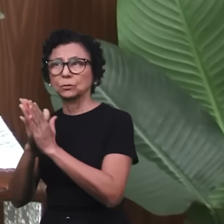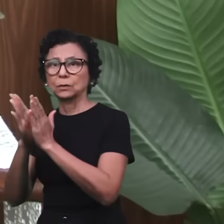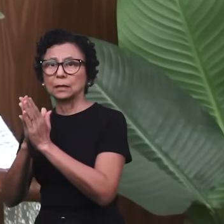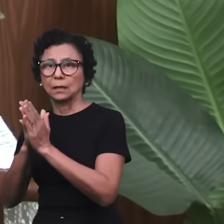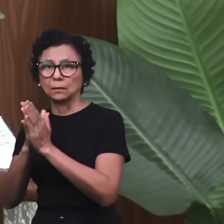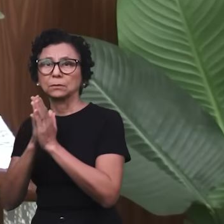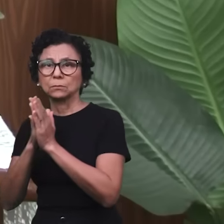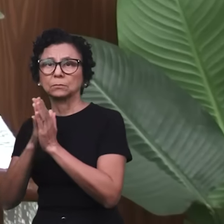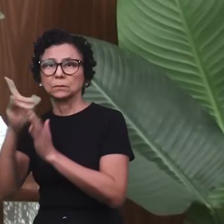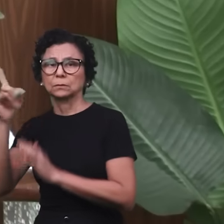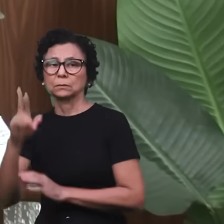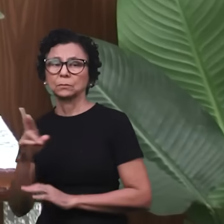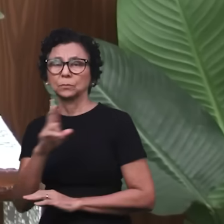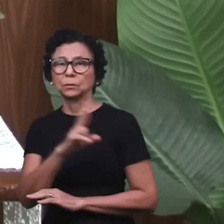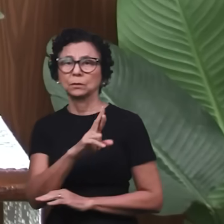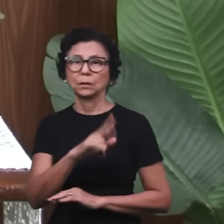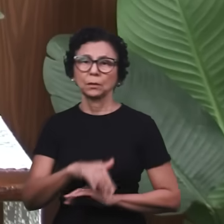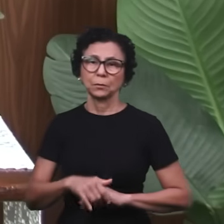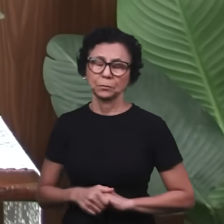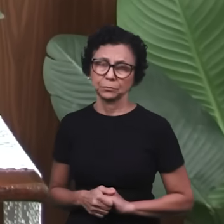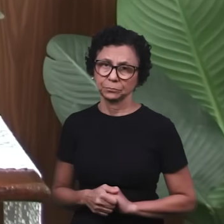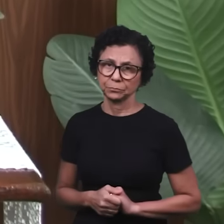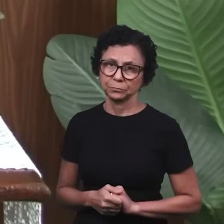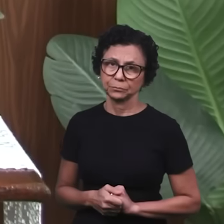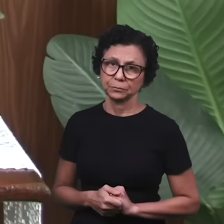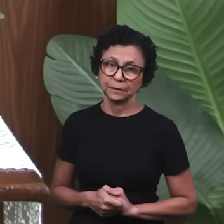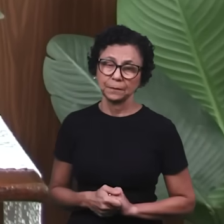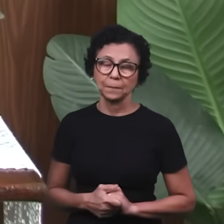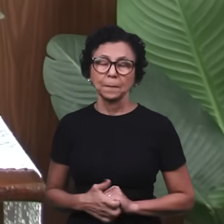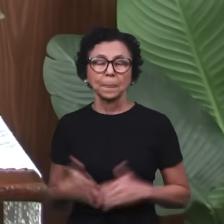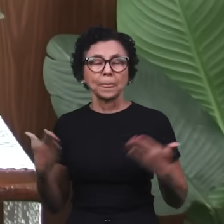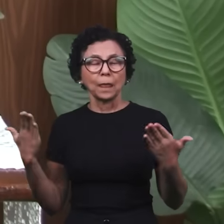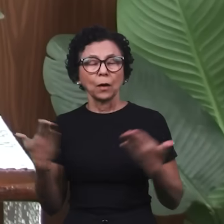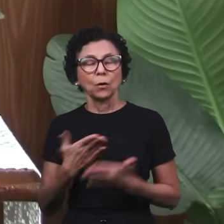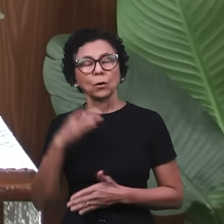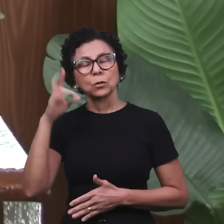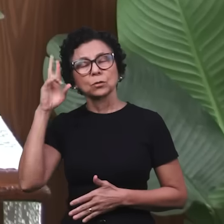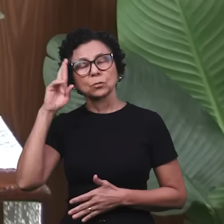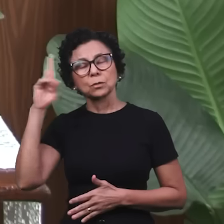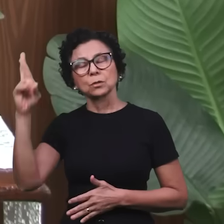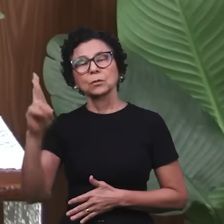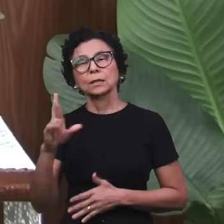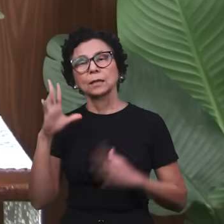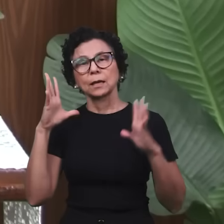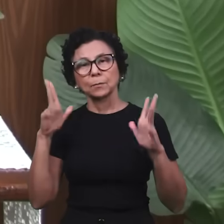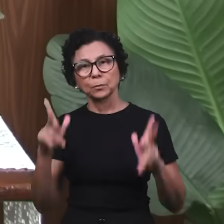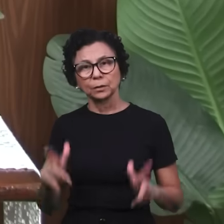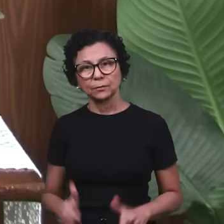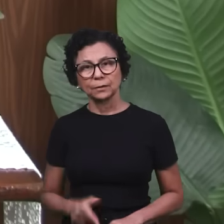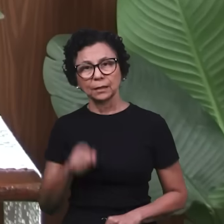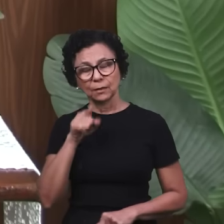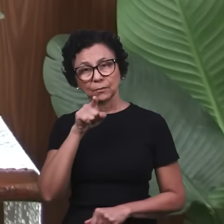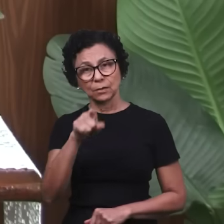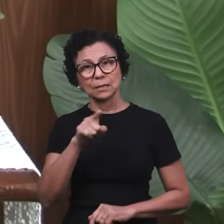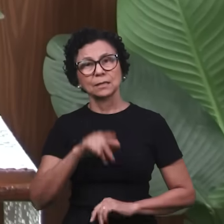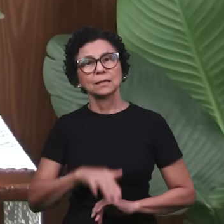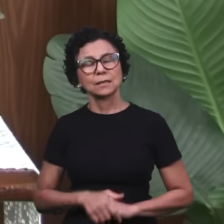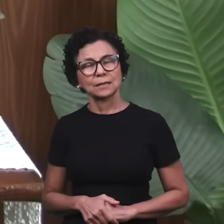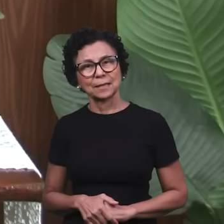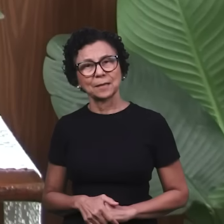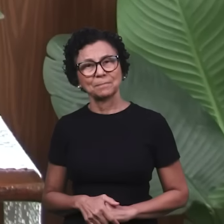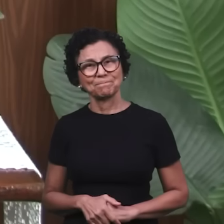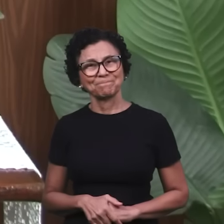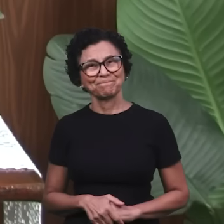apresentou viva. Hoje o Senhor, Ele quer vivificar a minha e a sua vida. Hoje o Senhor, Ele quer te apresentar viva para